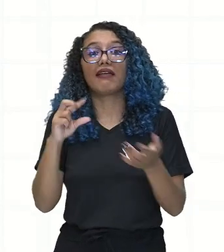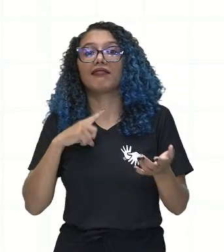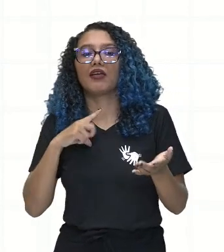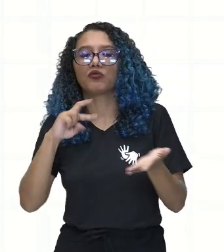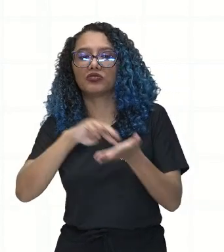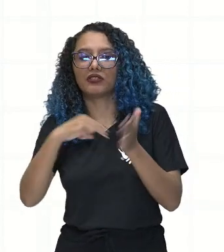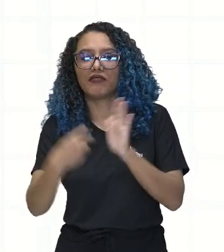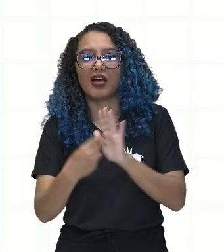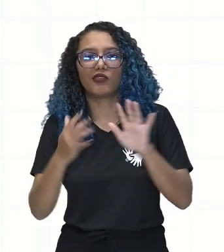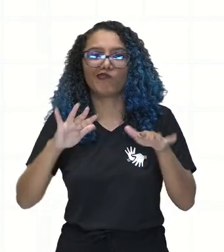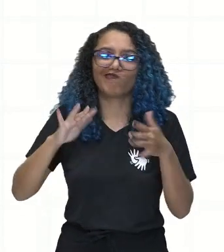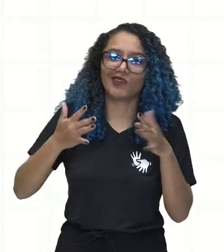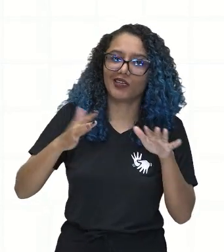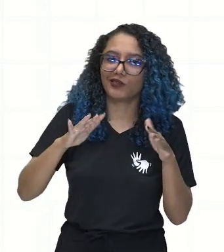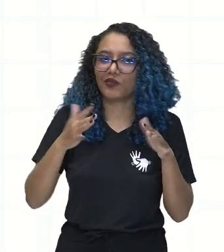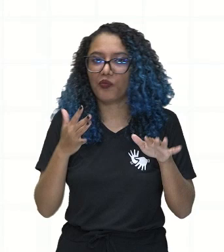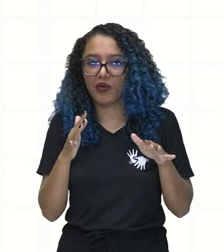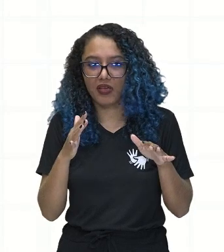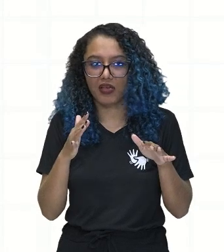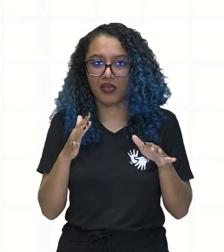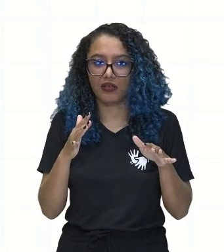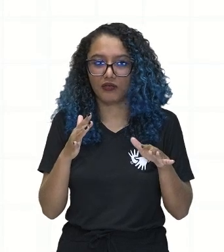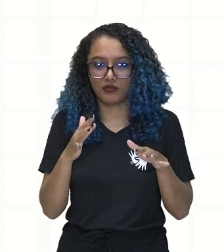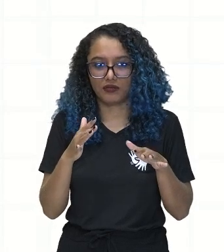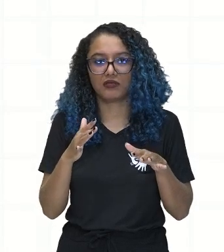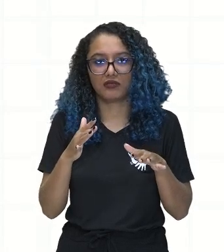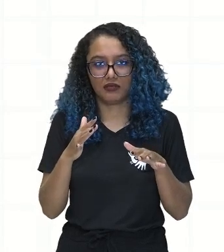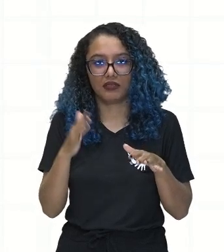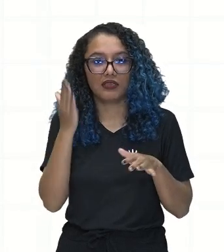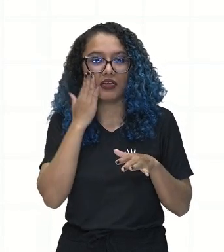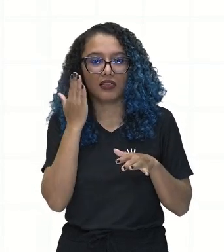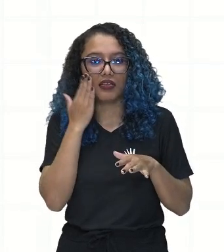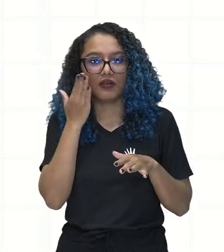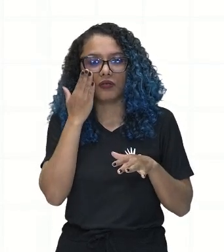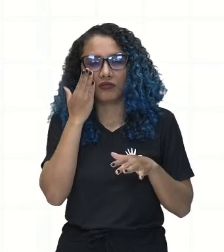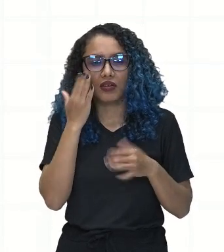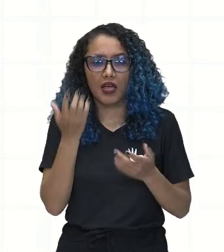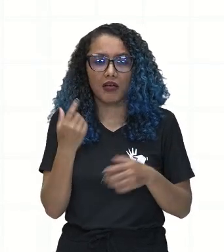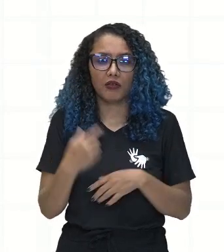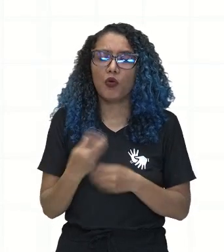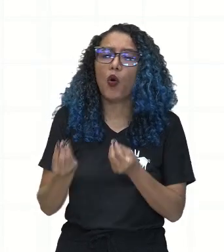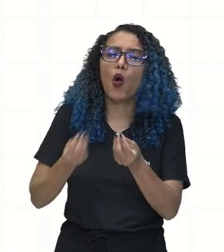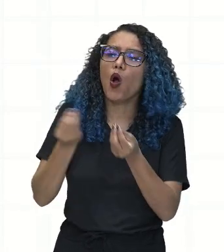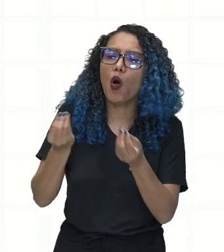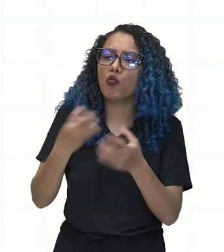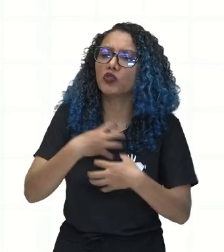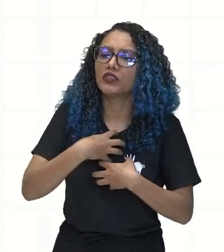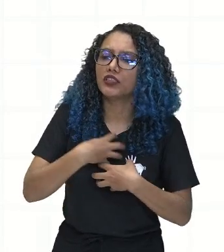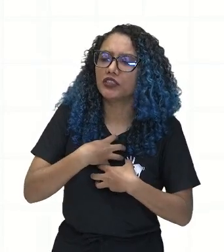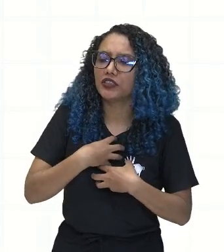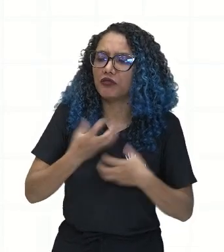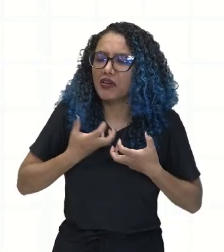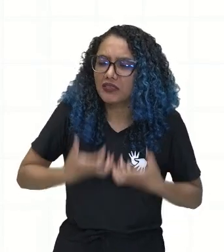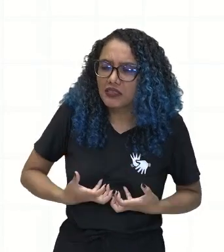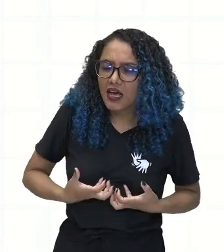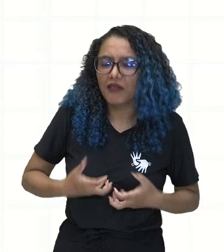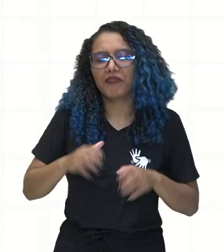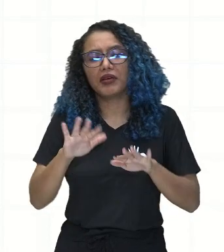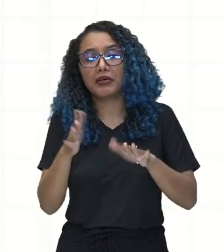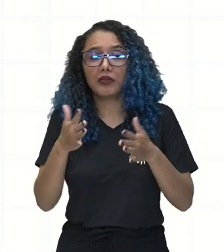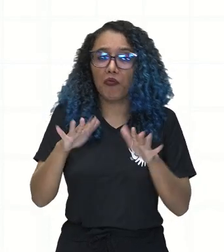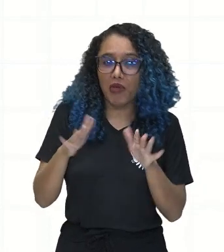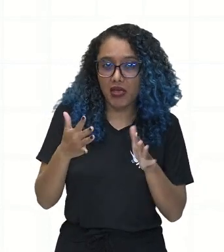Olha só, ela está, qual a intensidade que ela está? Mais ou menos cansada. Então, a palavra está relacionada aí